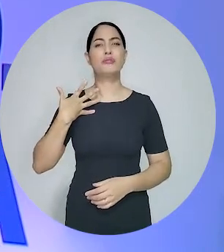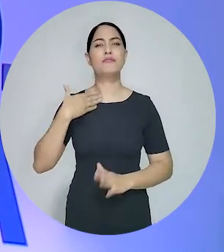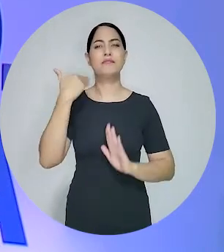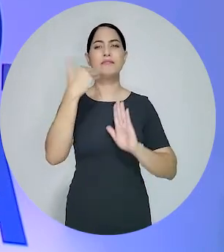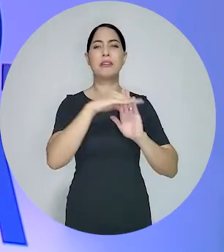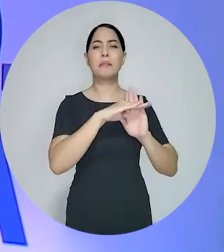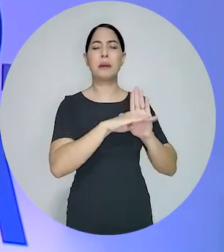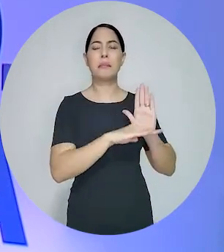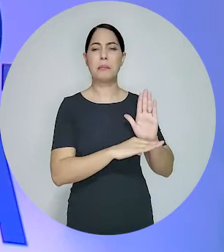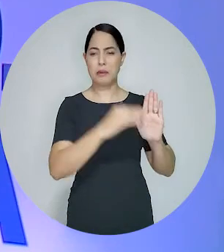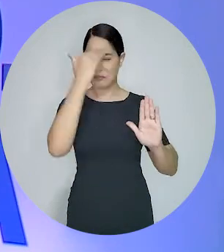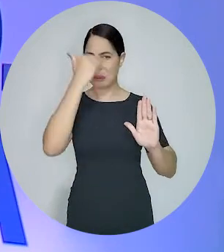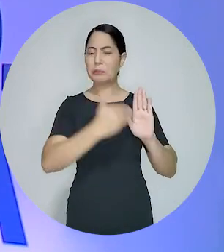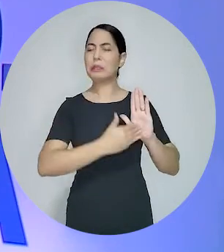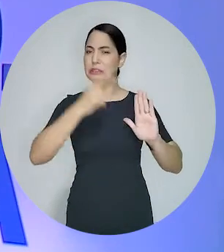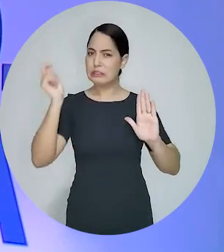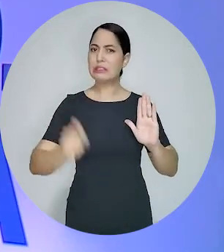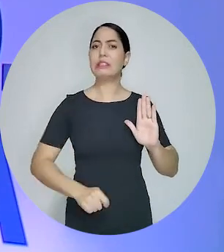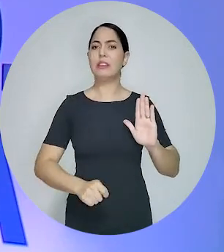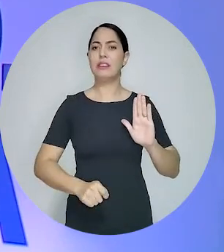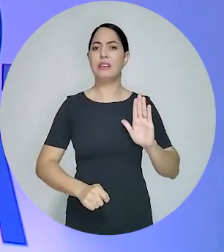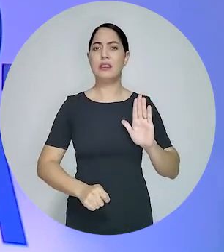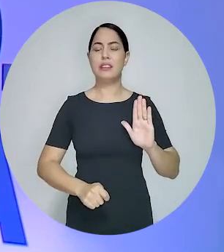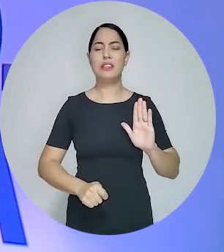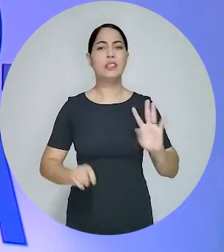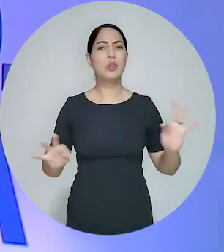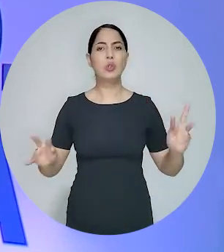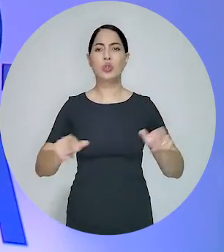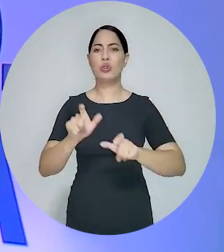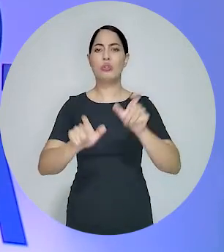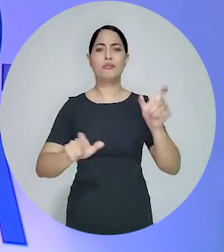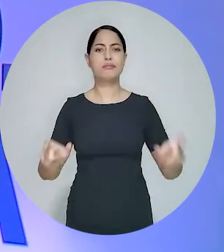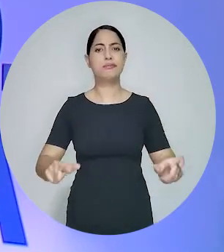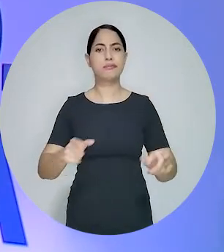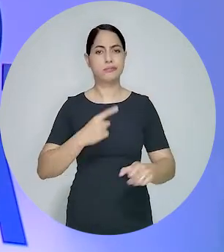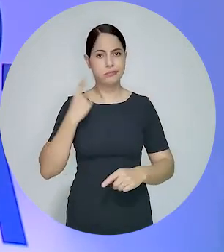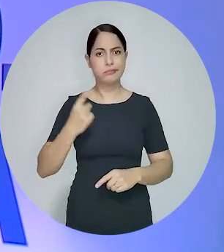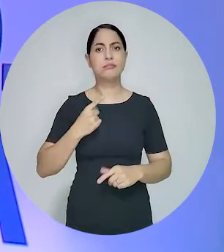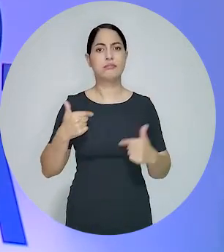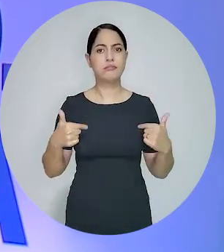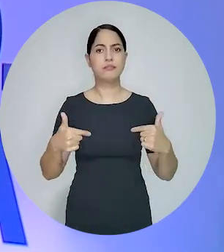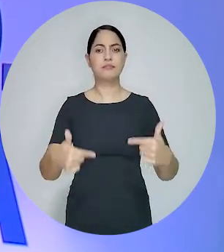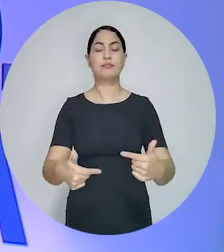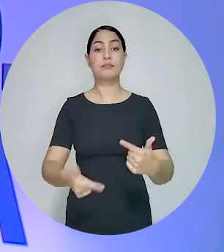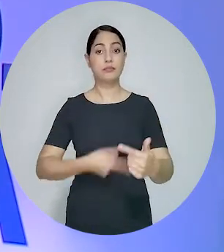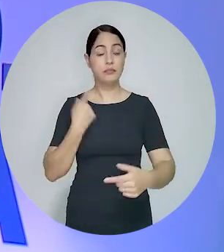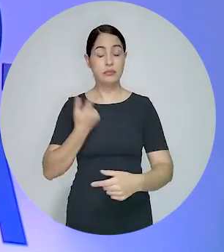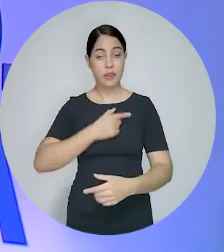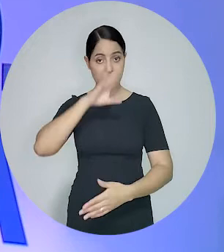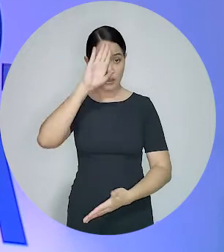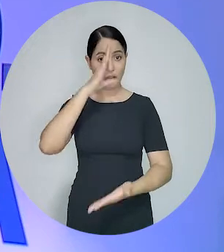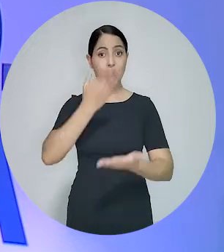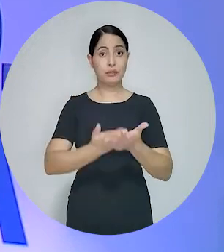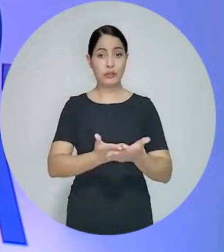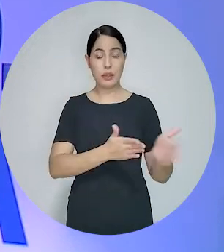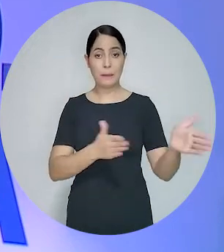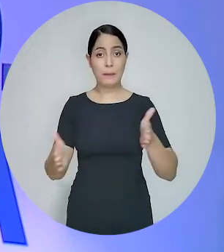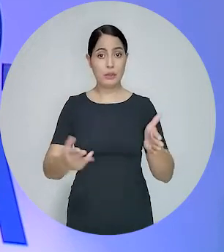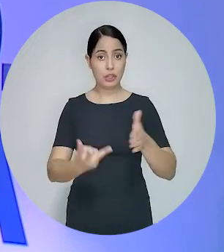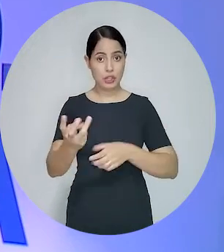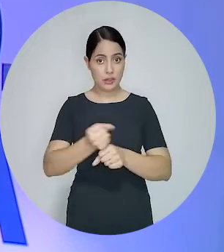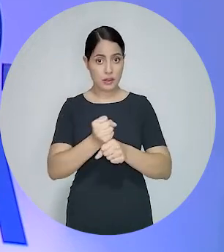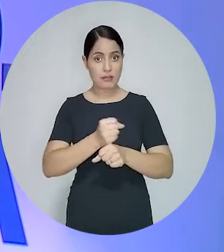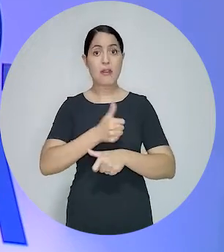orgulho, um sentimento de dever cumprido, o reconhecimento da classe com a expressiva votação que nós tivemos, dando mais um voto de confiança para